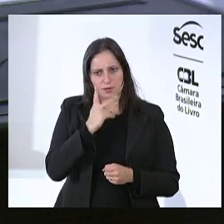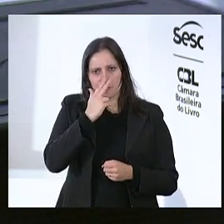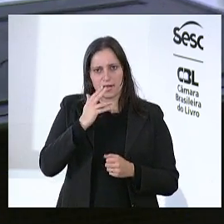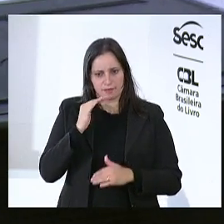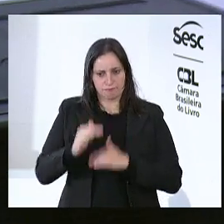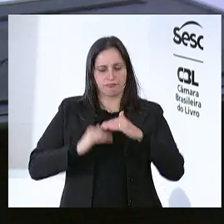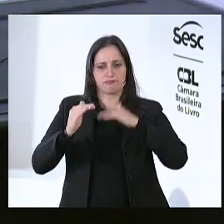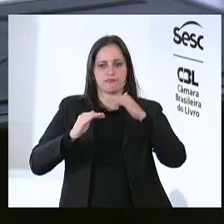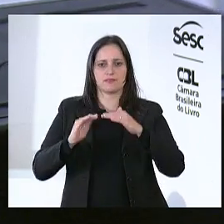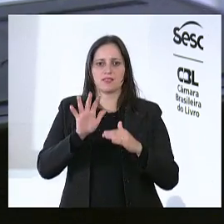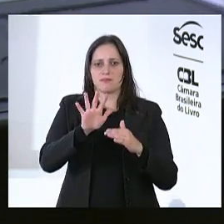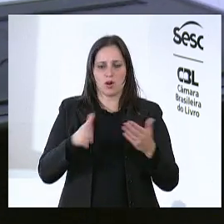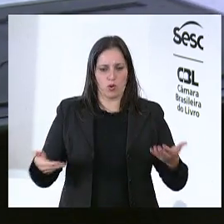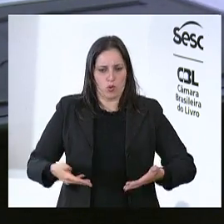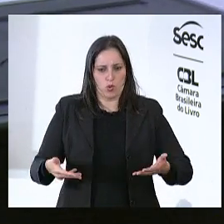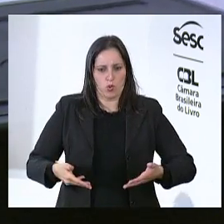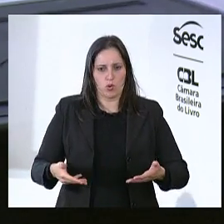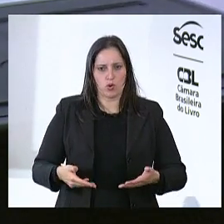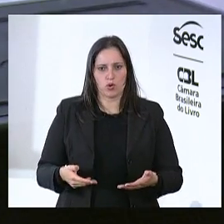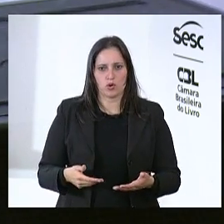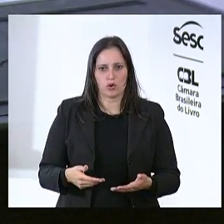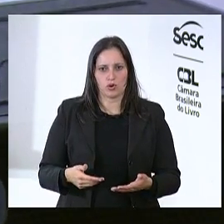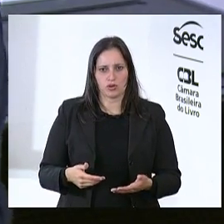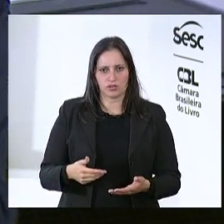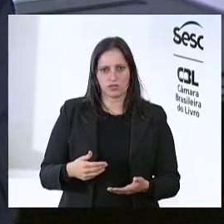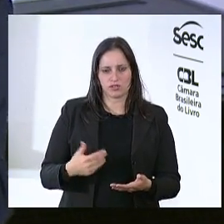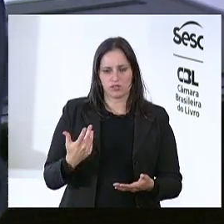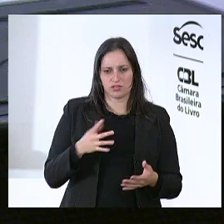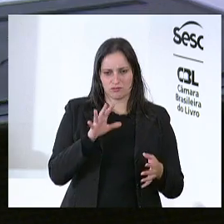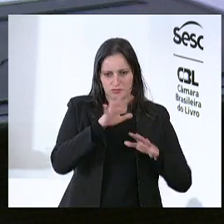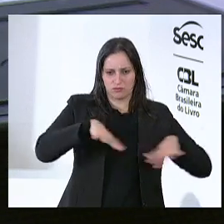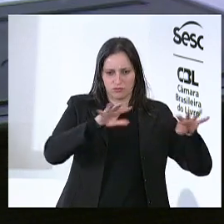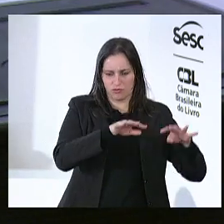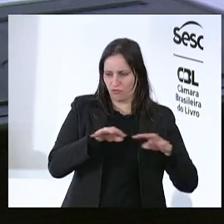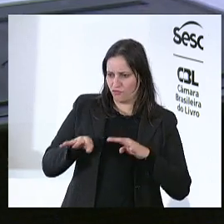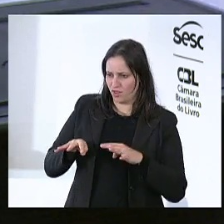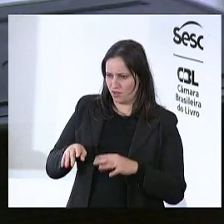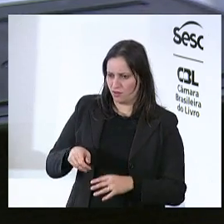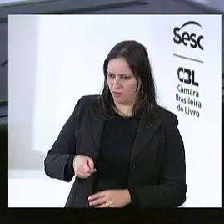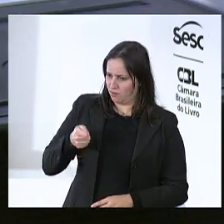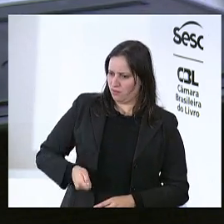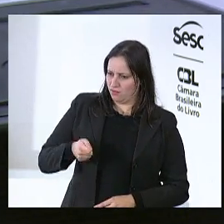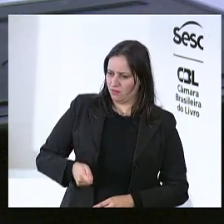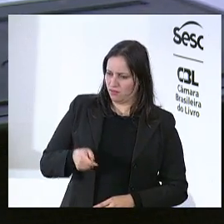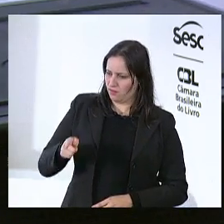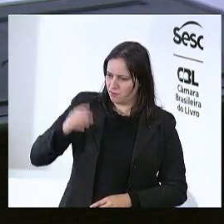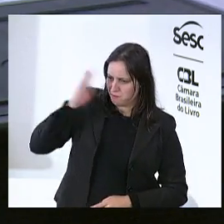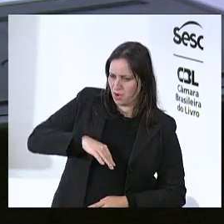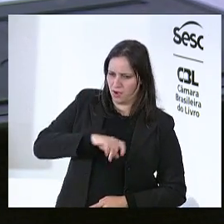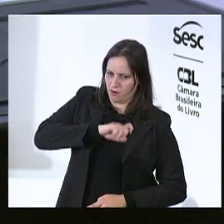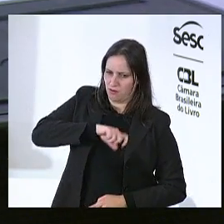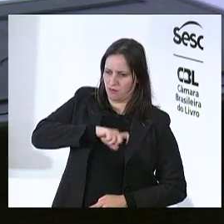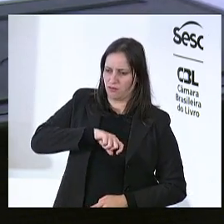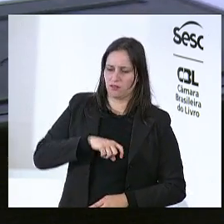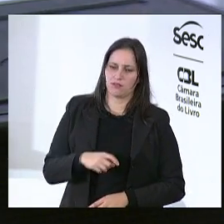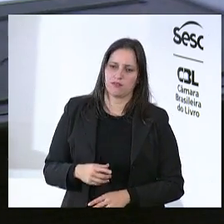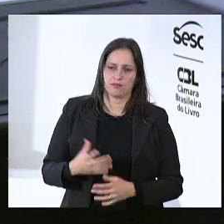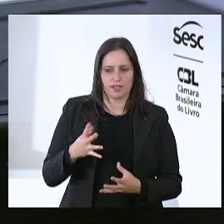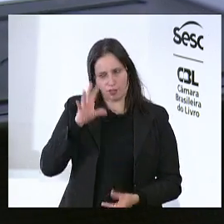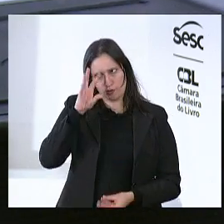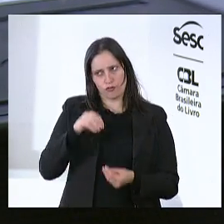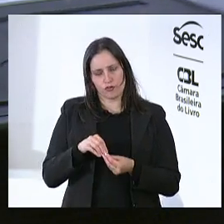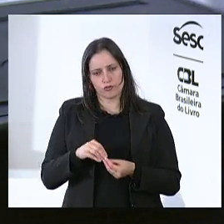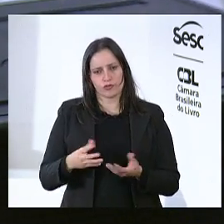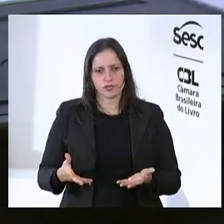mas hoje somos tidos como torturadores, bandidos, vilões, né? Então, ele chega a essa conclusão,